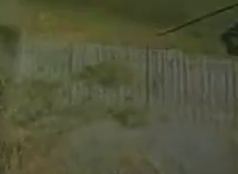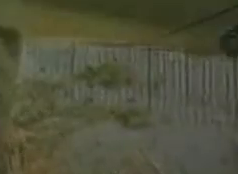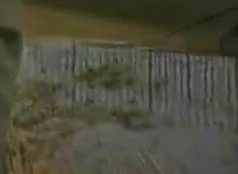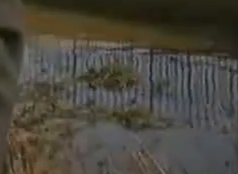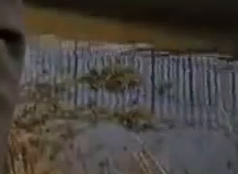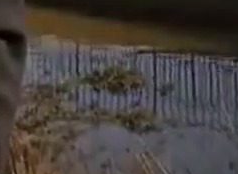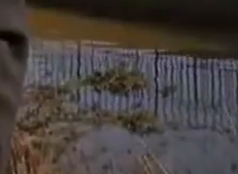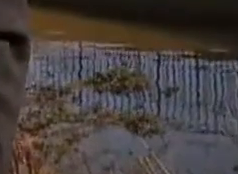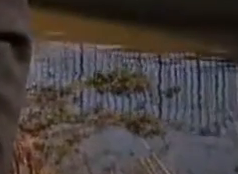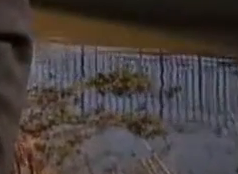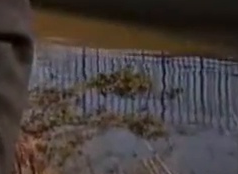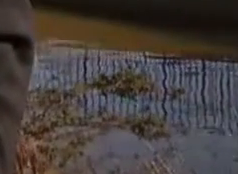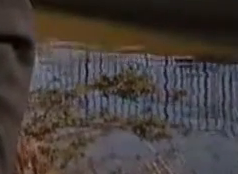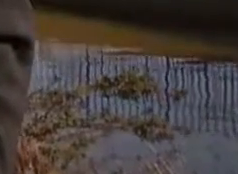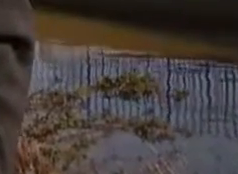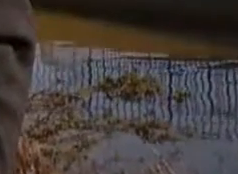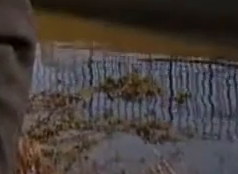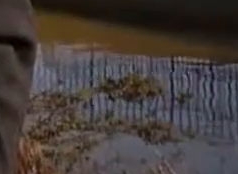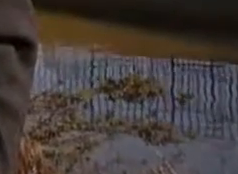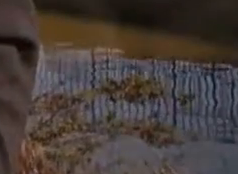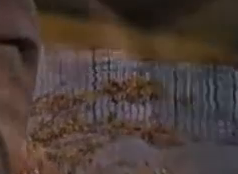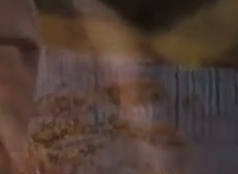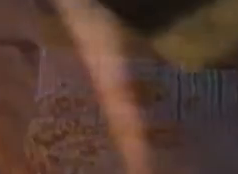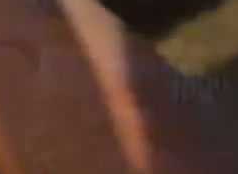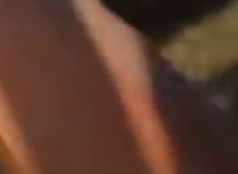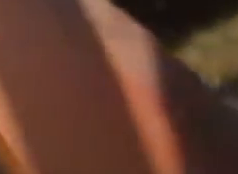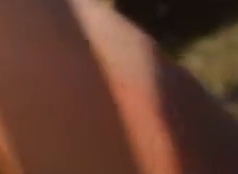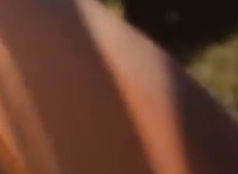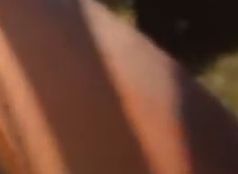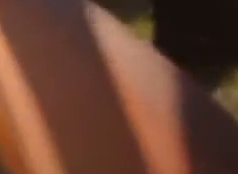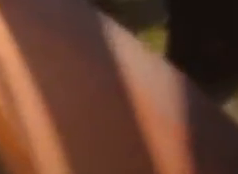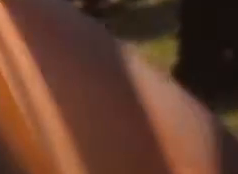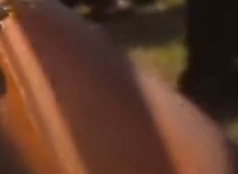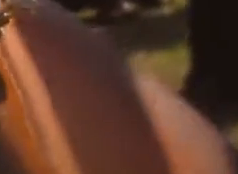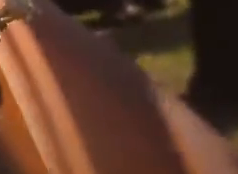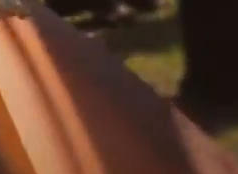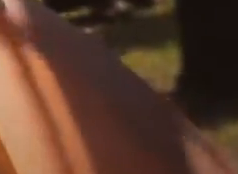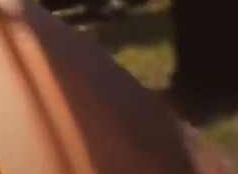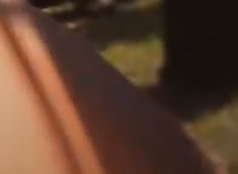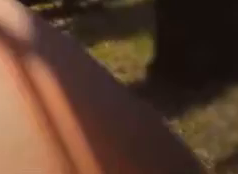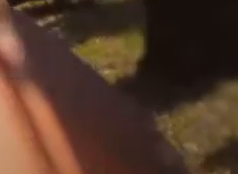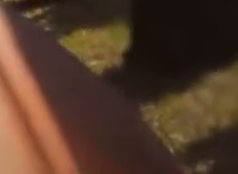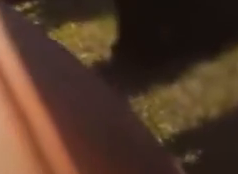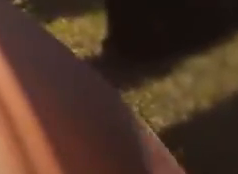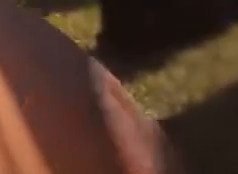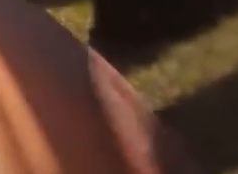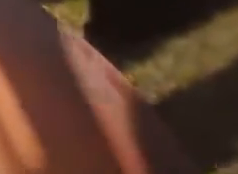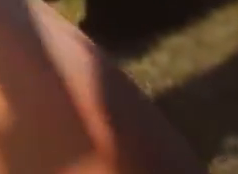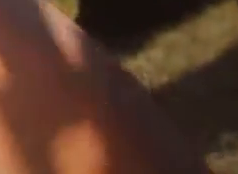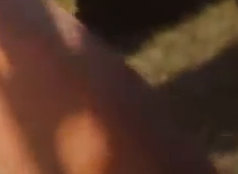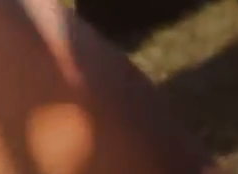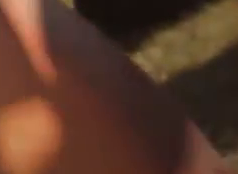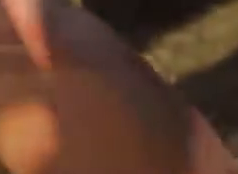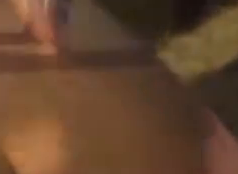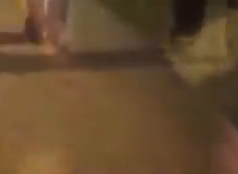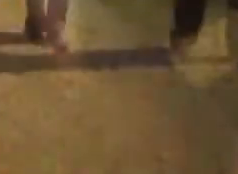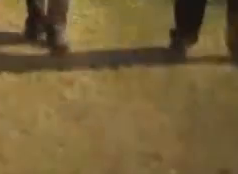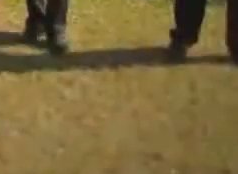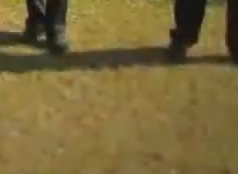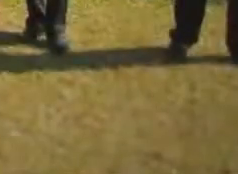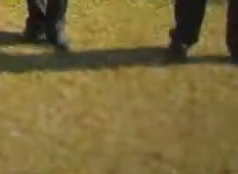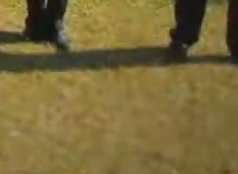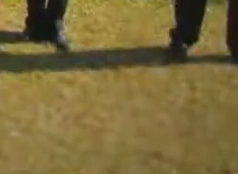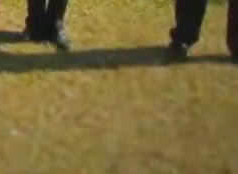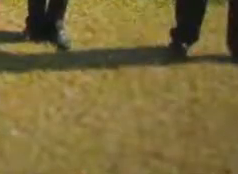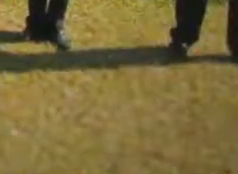amada, idolatra, salve, salve. Brasil, um sonho intenso, um raio vívido, de amor e